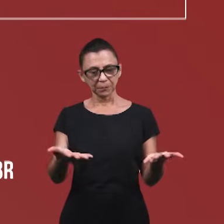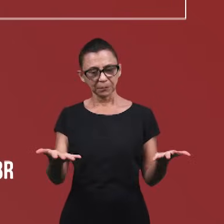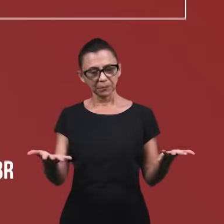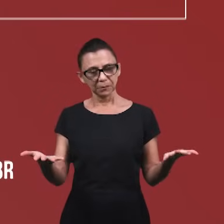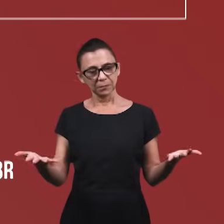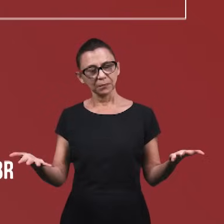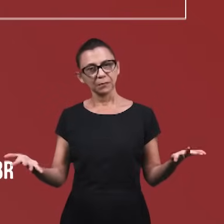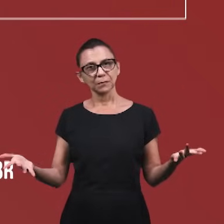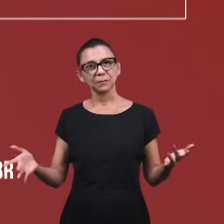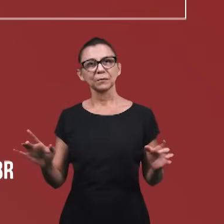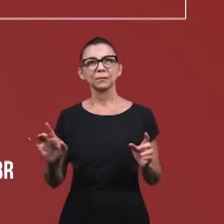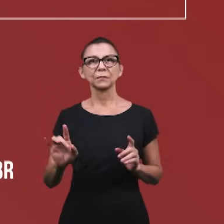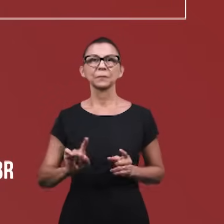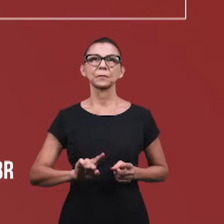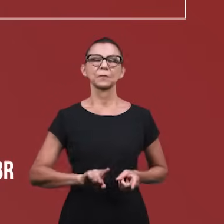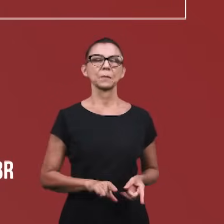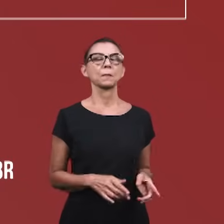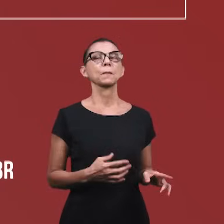jardim